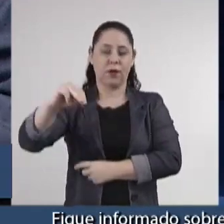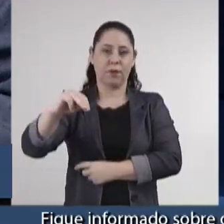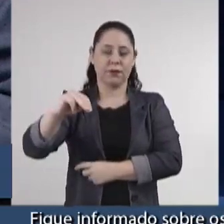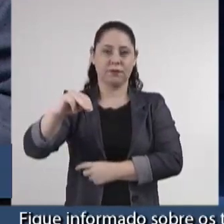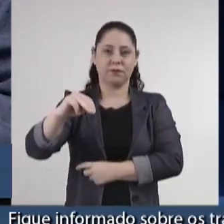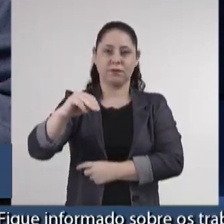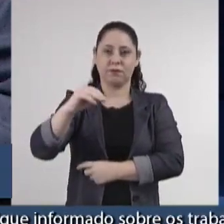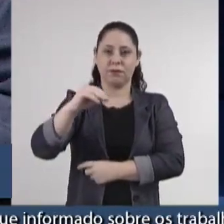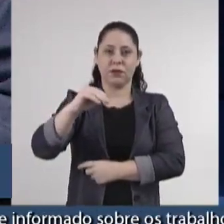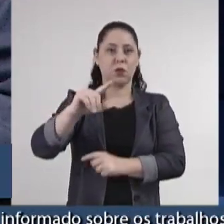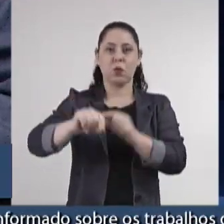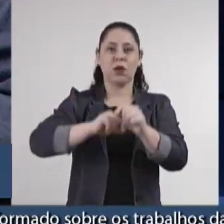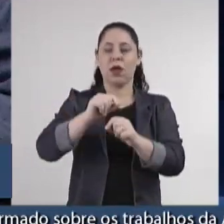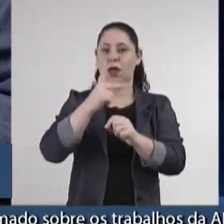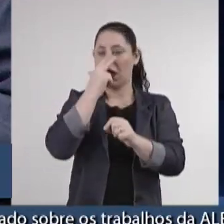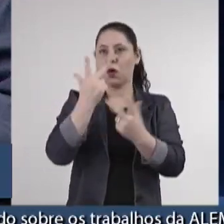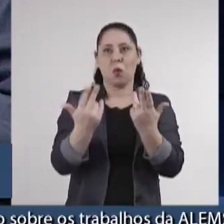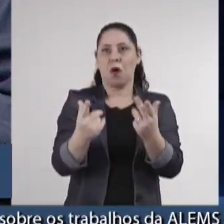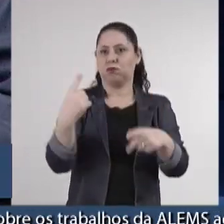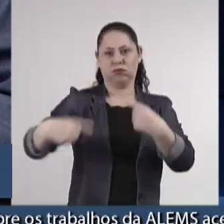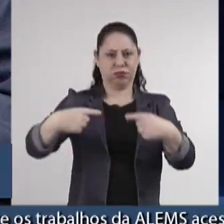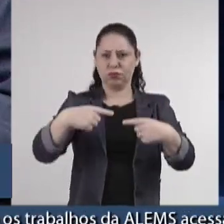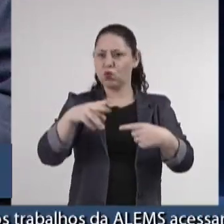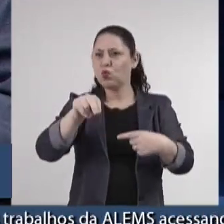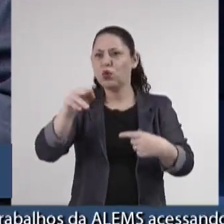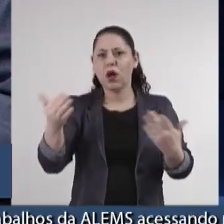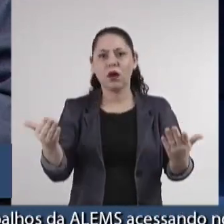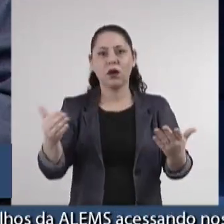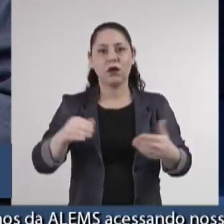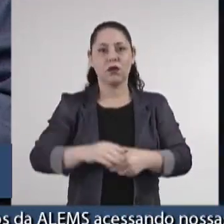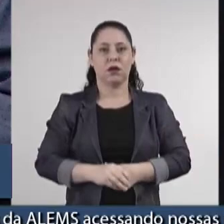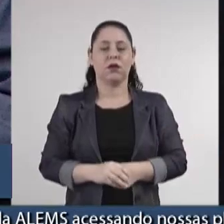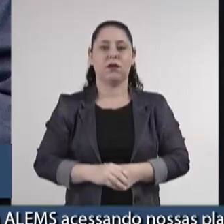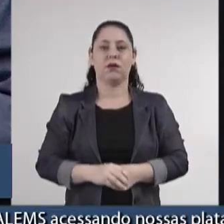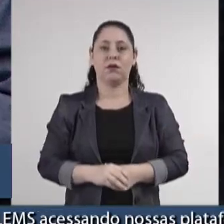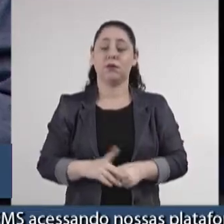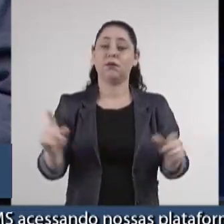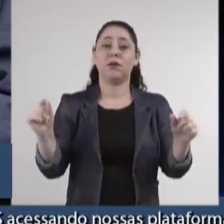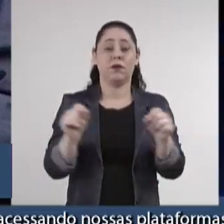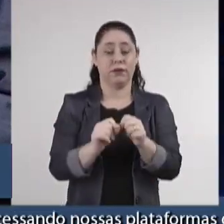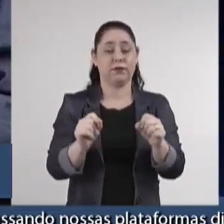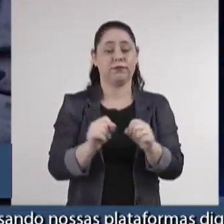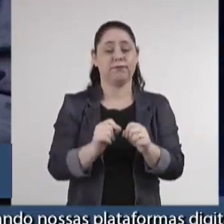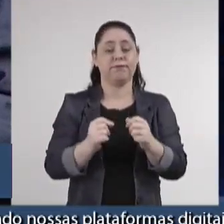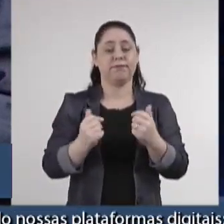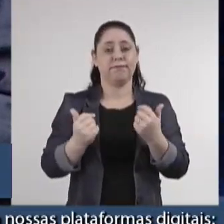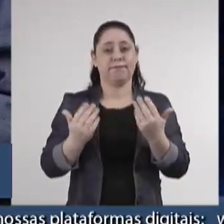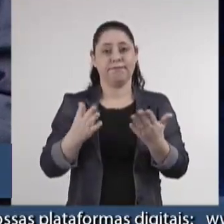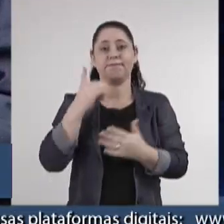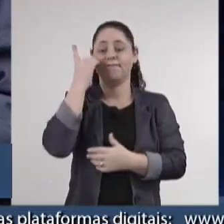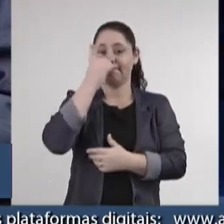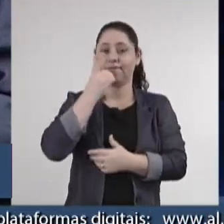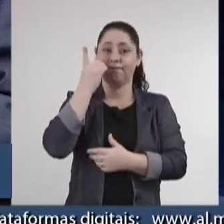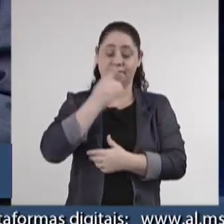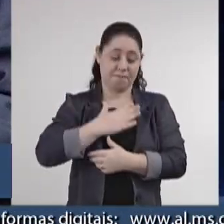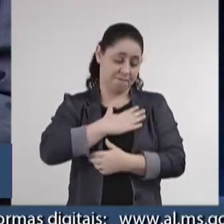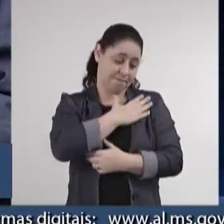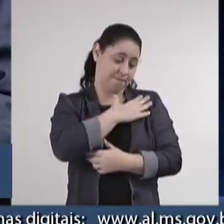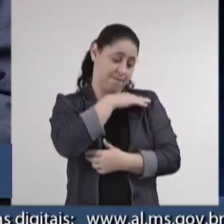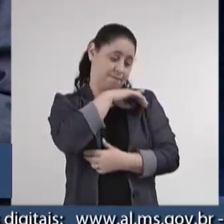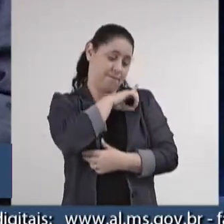Para trás, ficou para trás. Essa coisa é como se não tivesse discutido. Para fazer isso, deputado Coronel